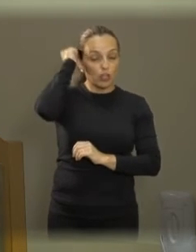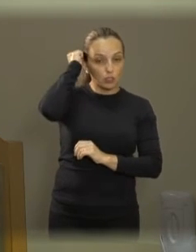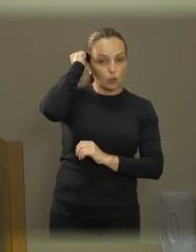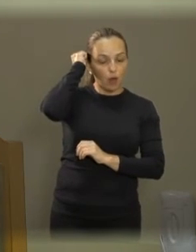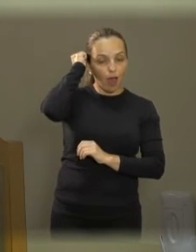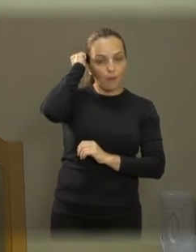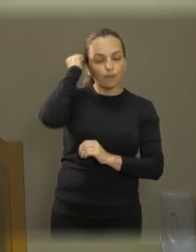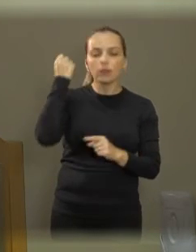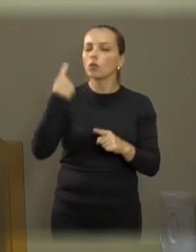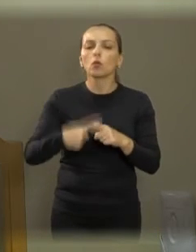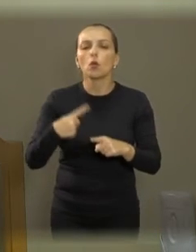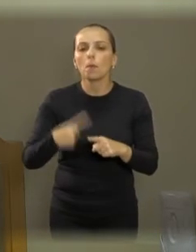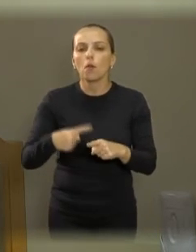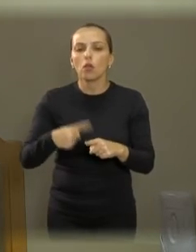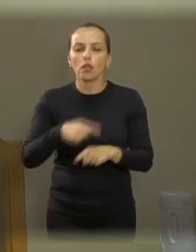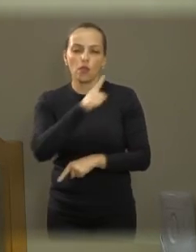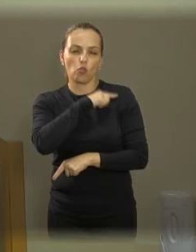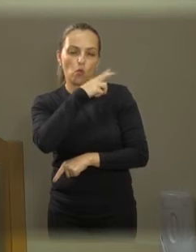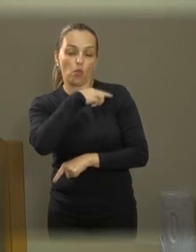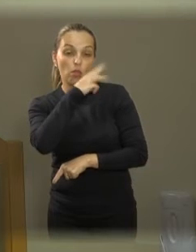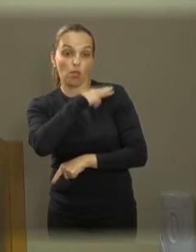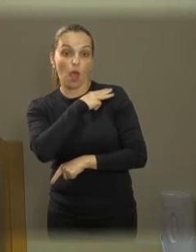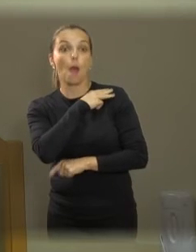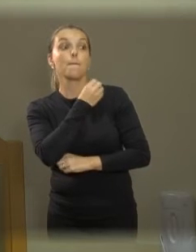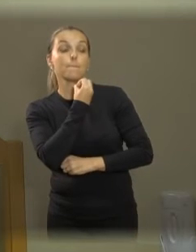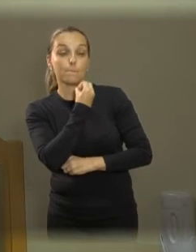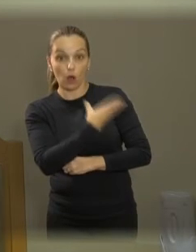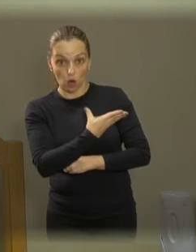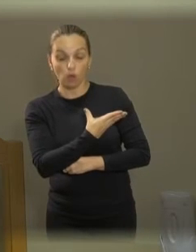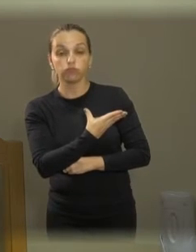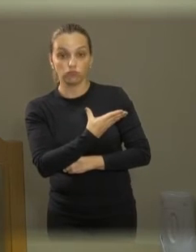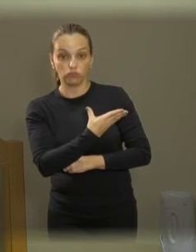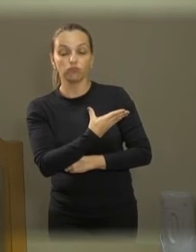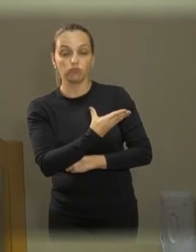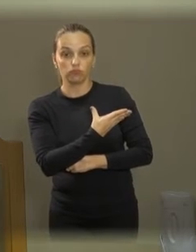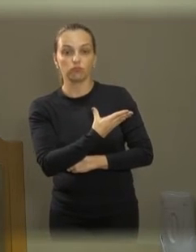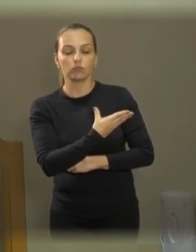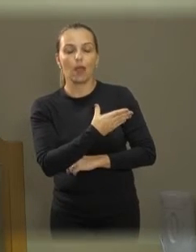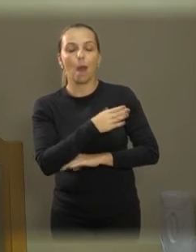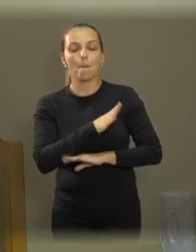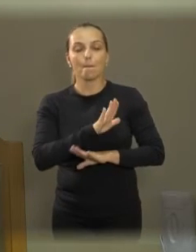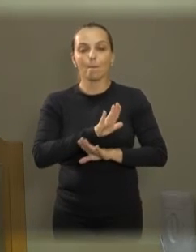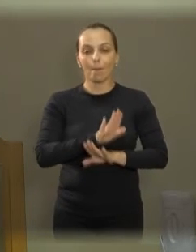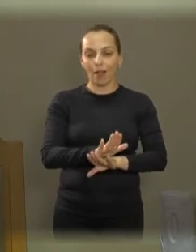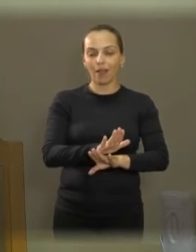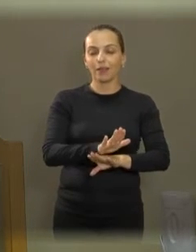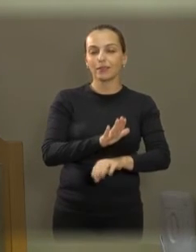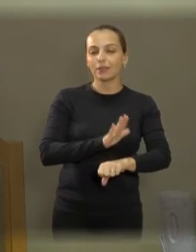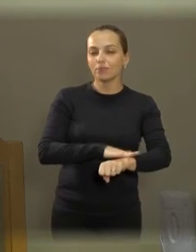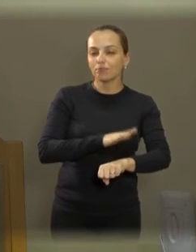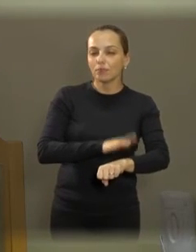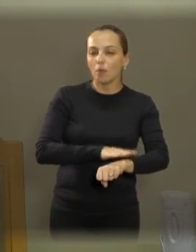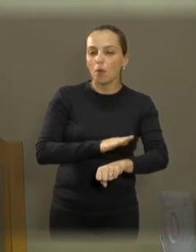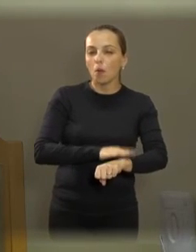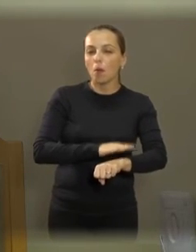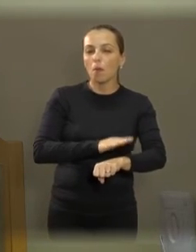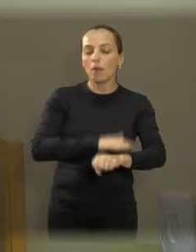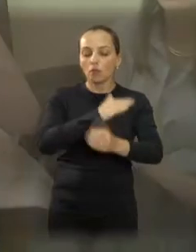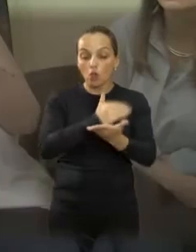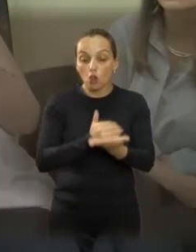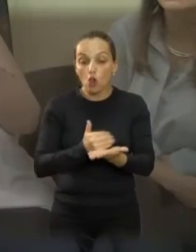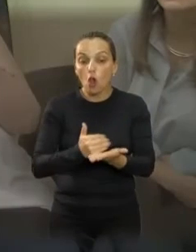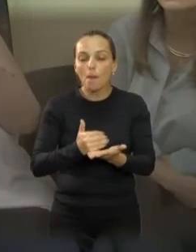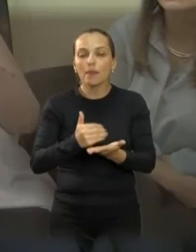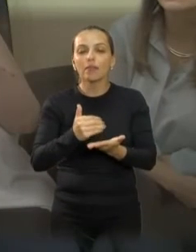ensino colegial, vamos assim dizer. Um bom ensino. Porém, era um momento de início dos